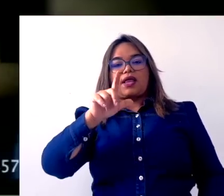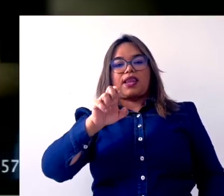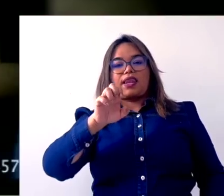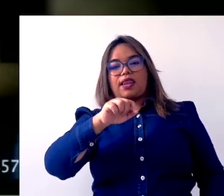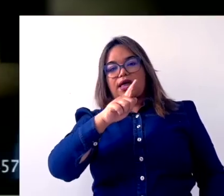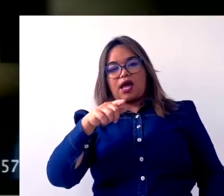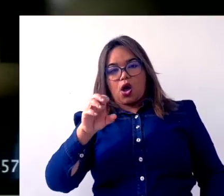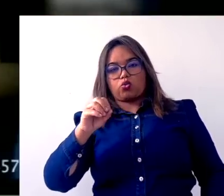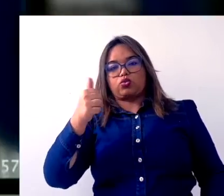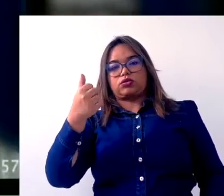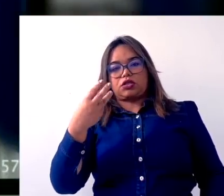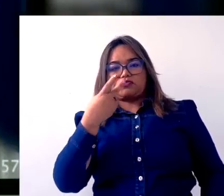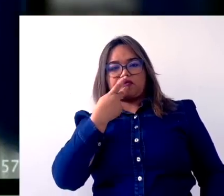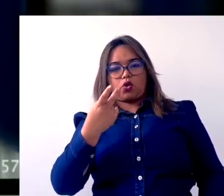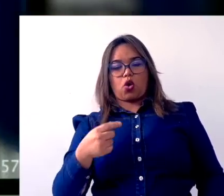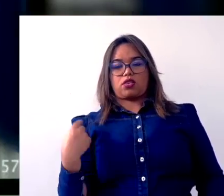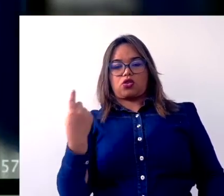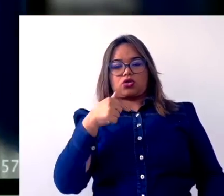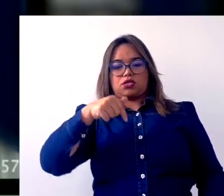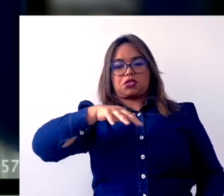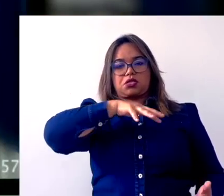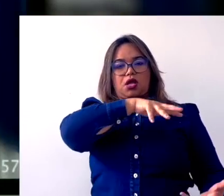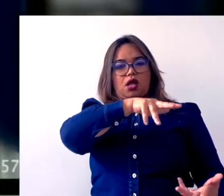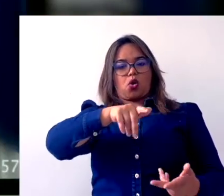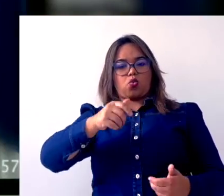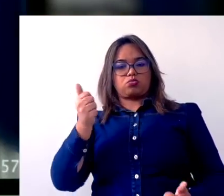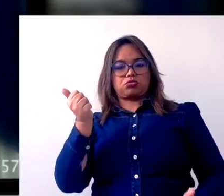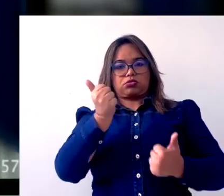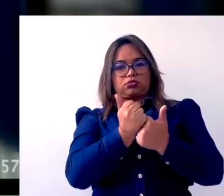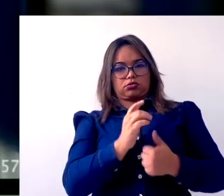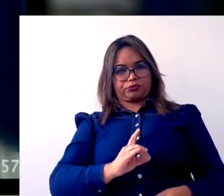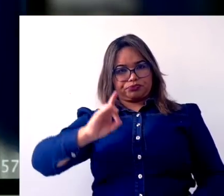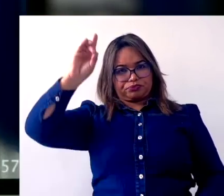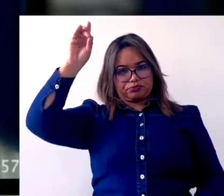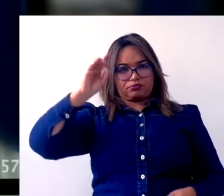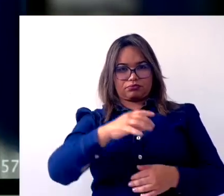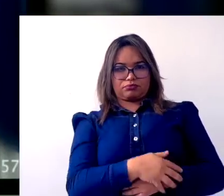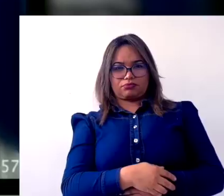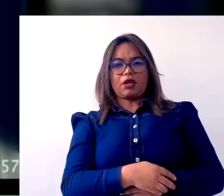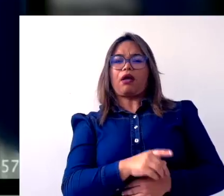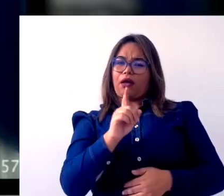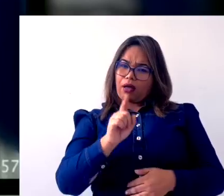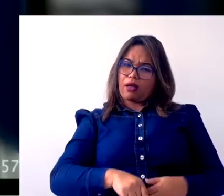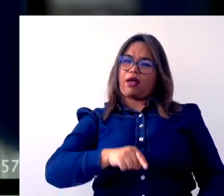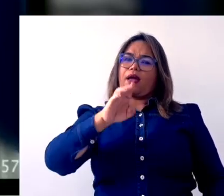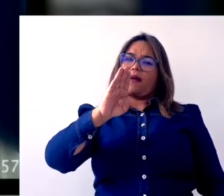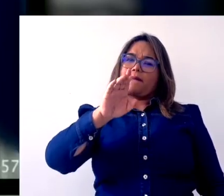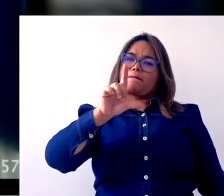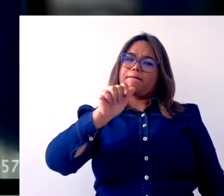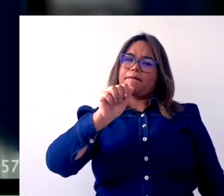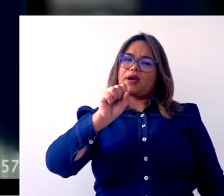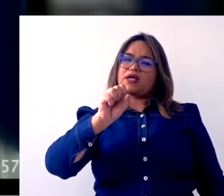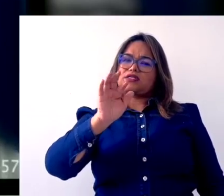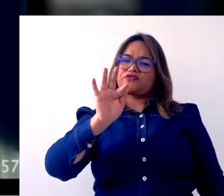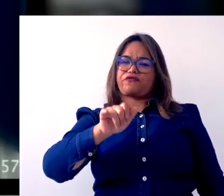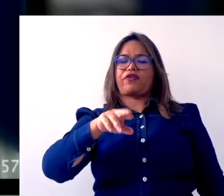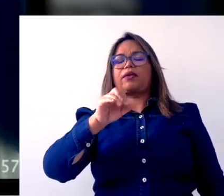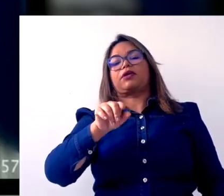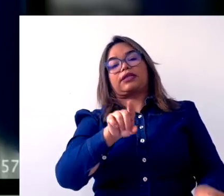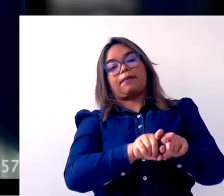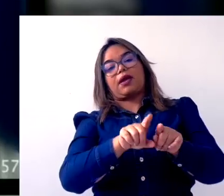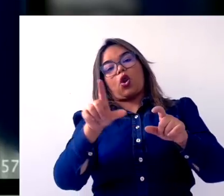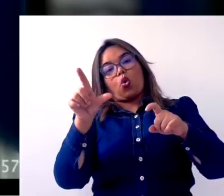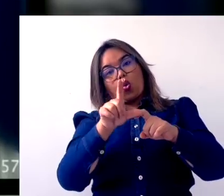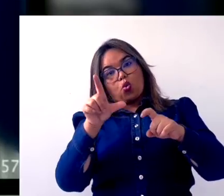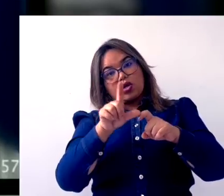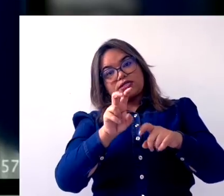sobre a terra o lugar do Deus Altíssimo. Aqui está uma outra definição de blasfêmia. Lucas 5:21. E os escribas e os